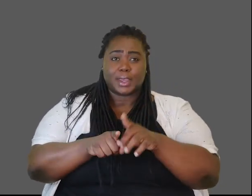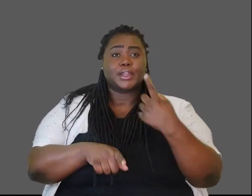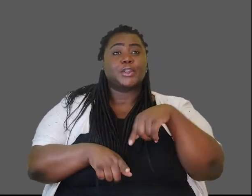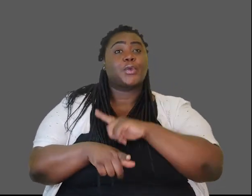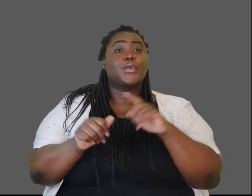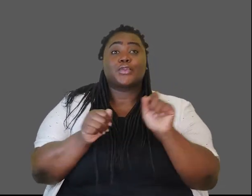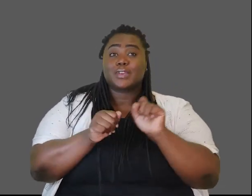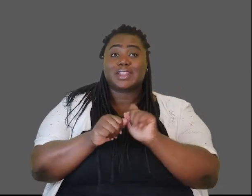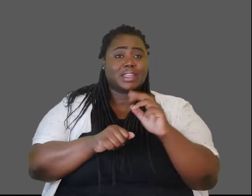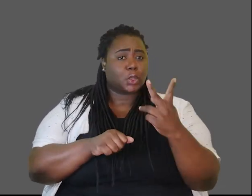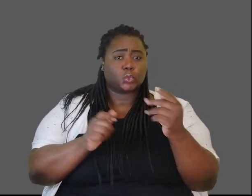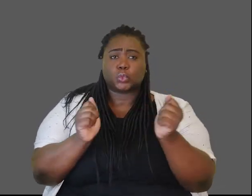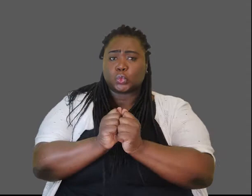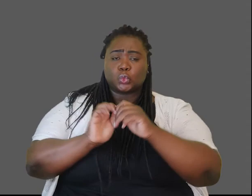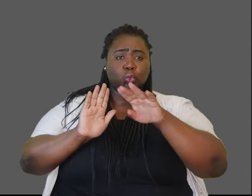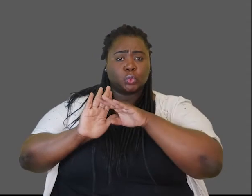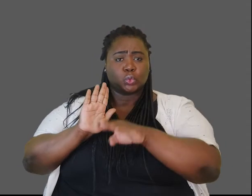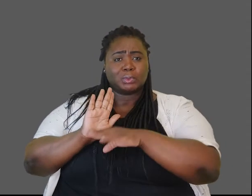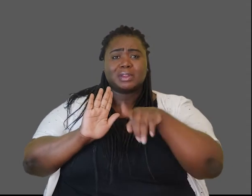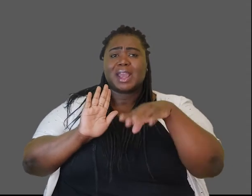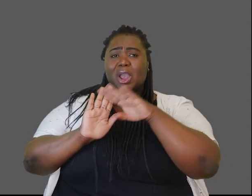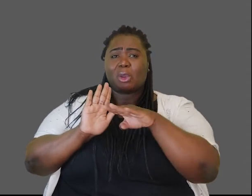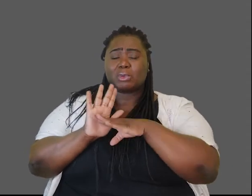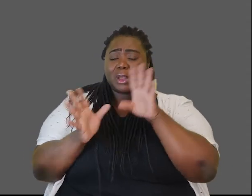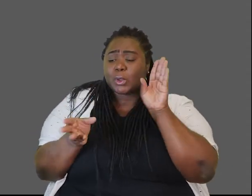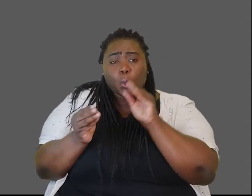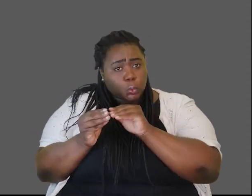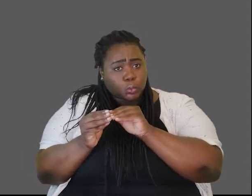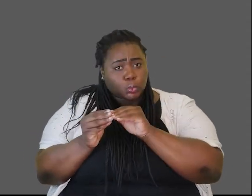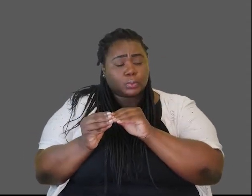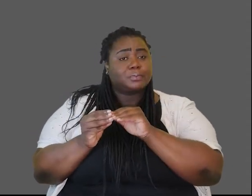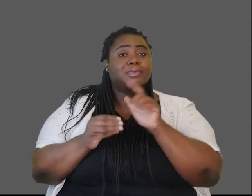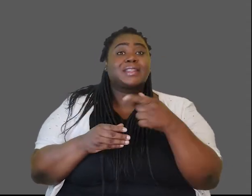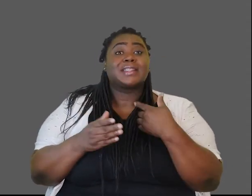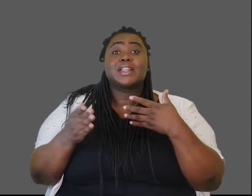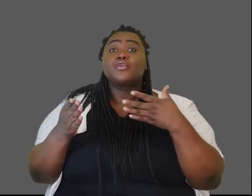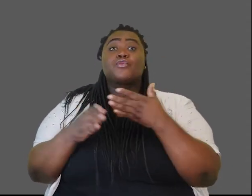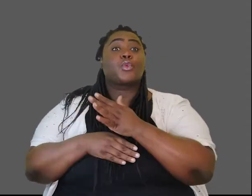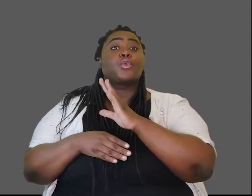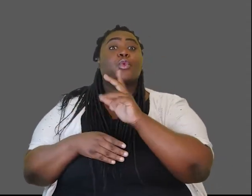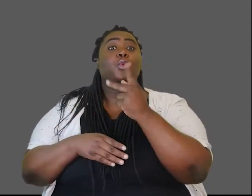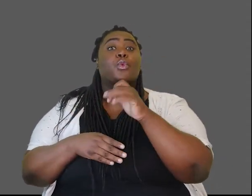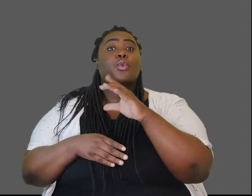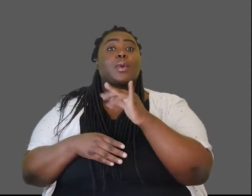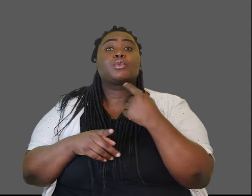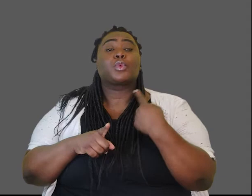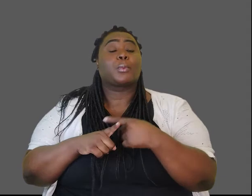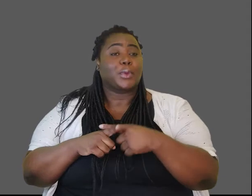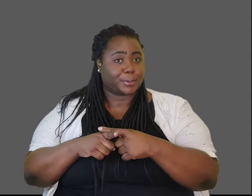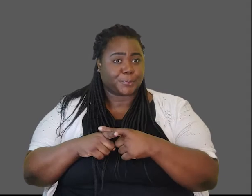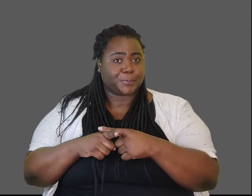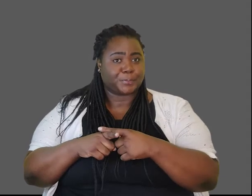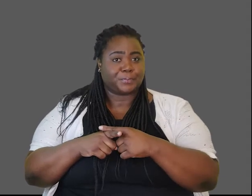nós fazíamos a redação desse programa. Era um programa curtinho, etc. Ele furou o Repórter ESSO justamente por causa de uma